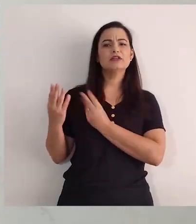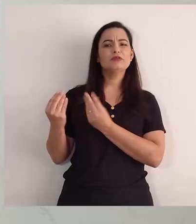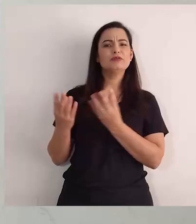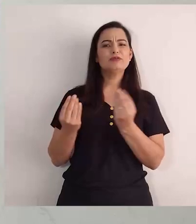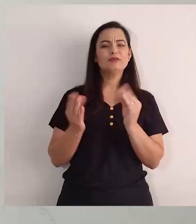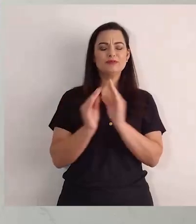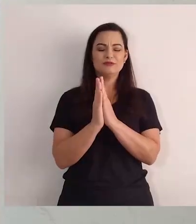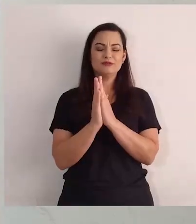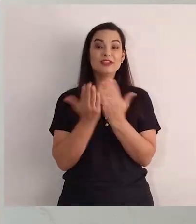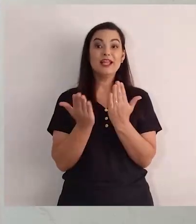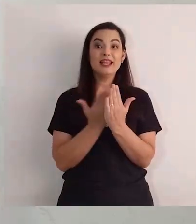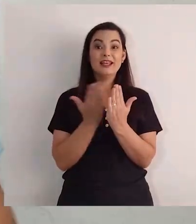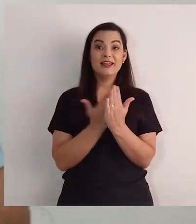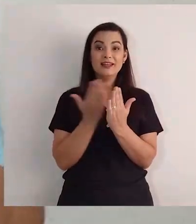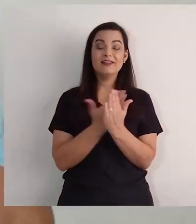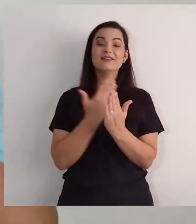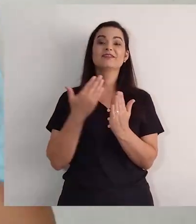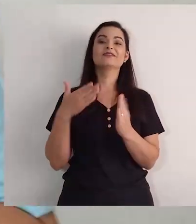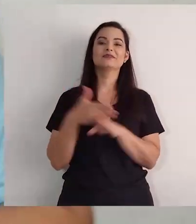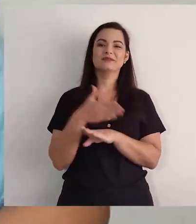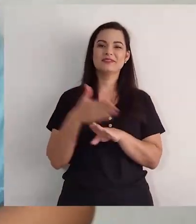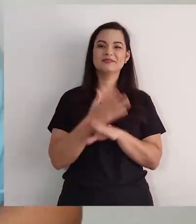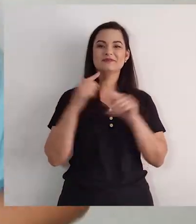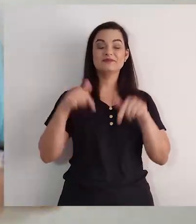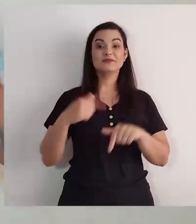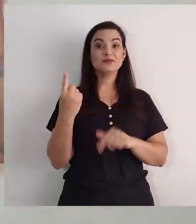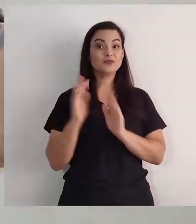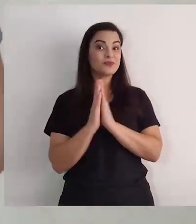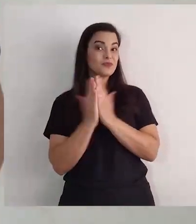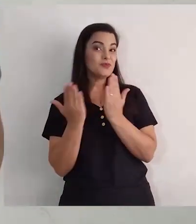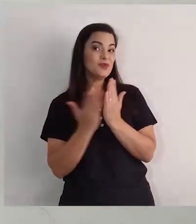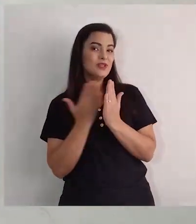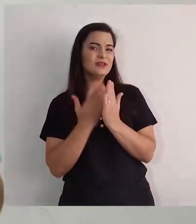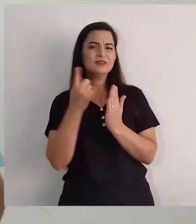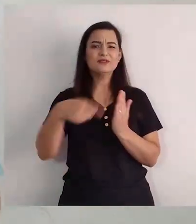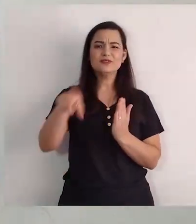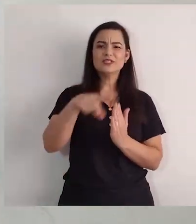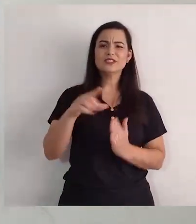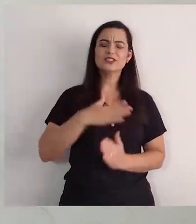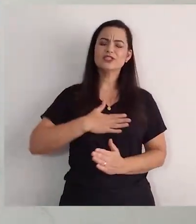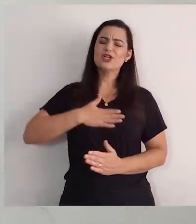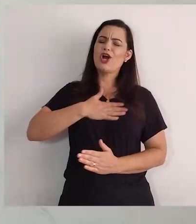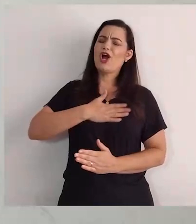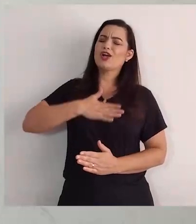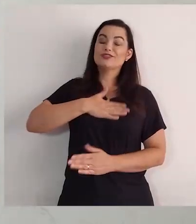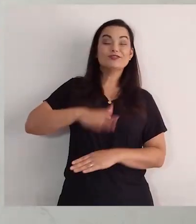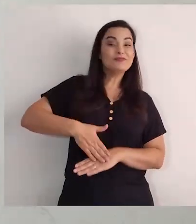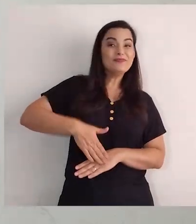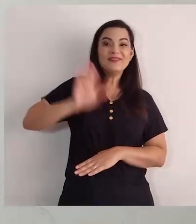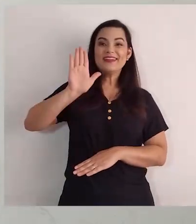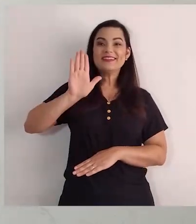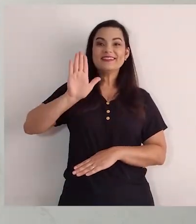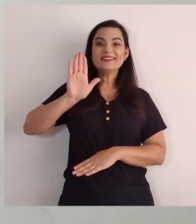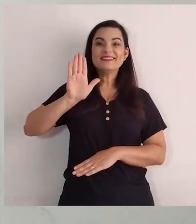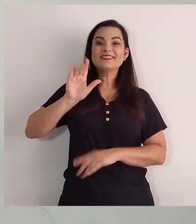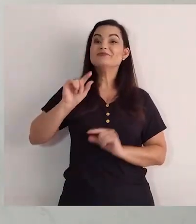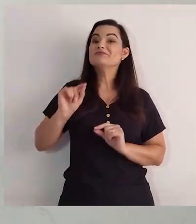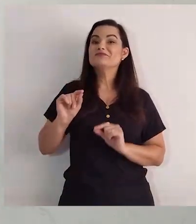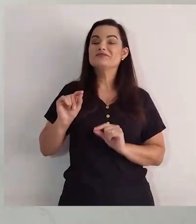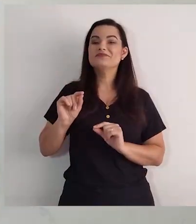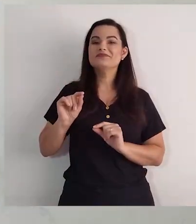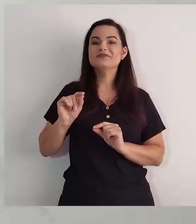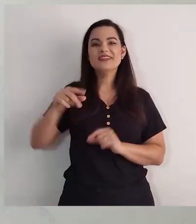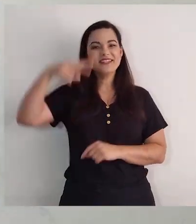nossa descoberta. E um dos livros que vocês mais gostaram foi